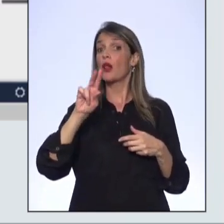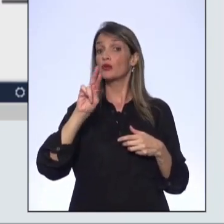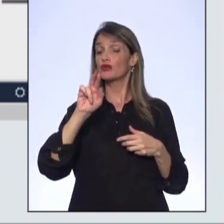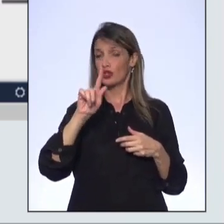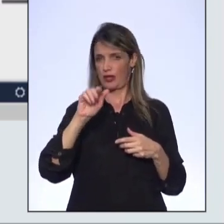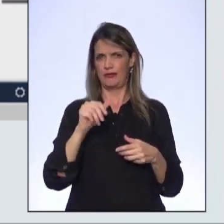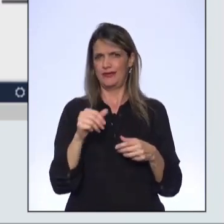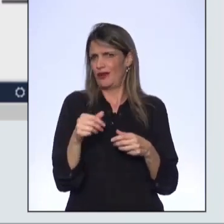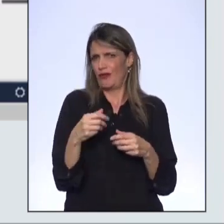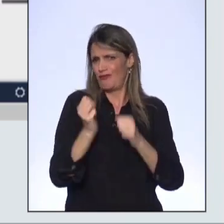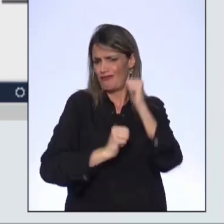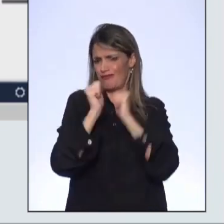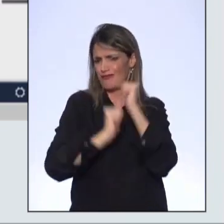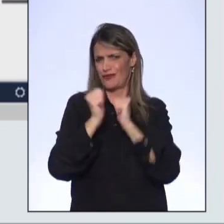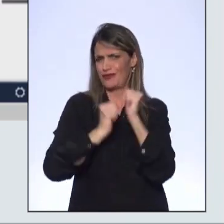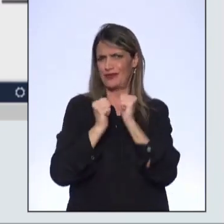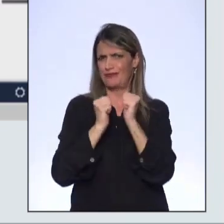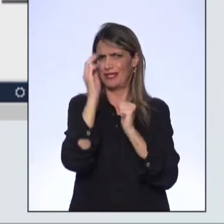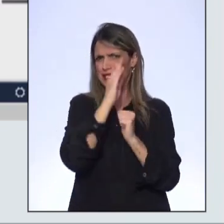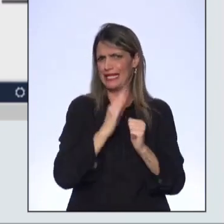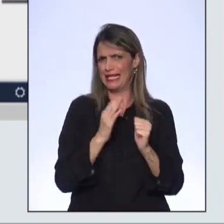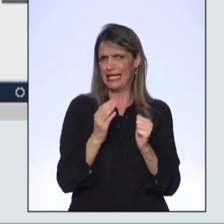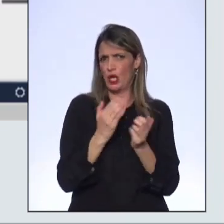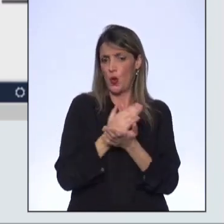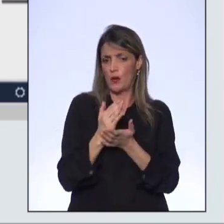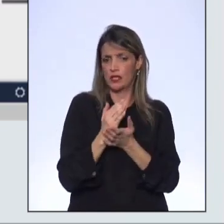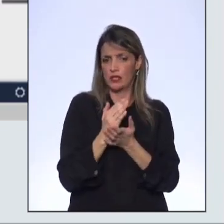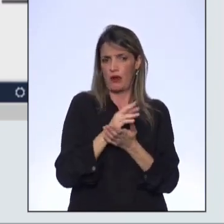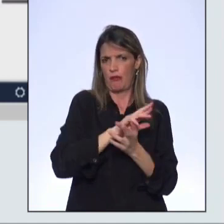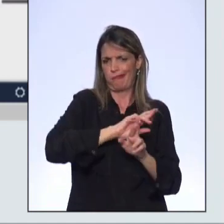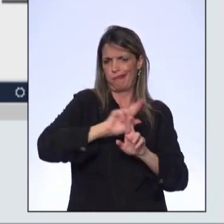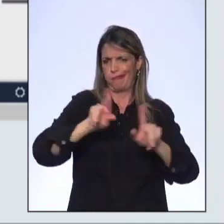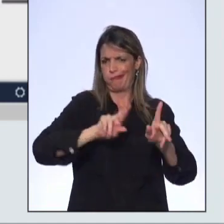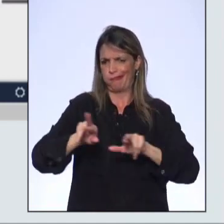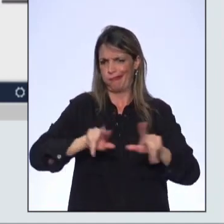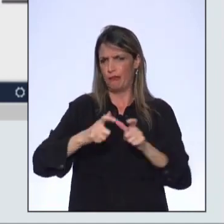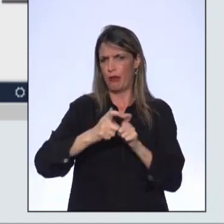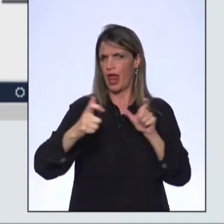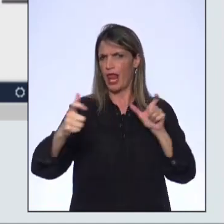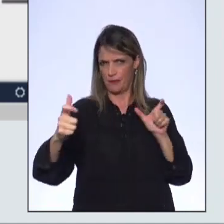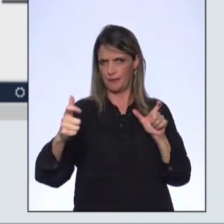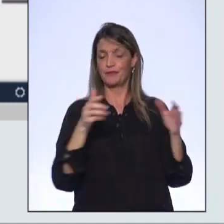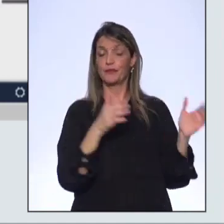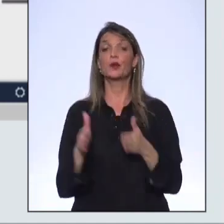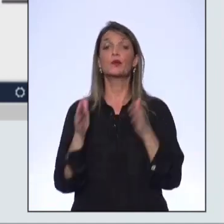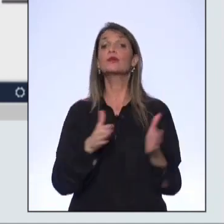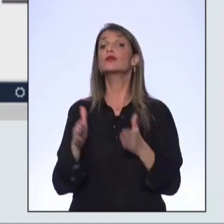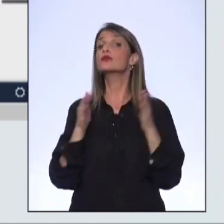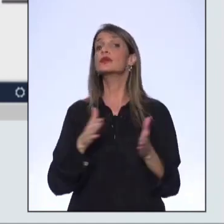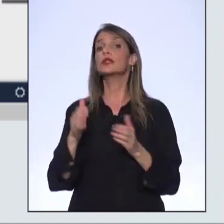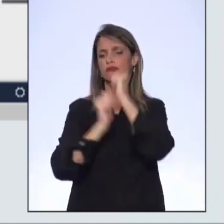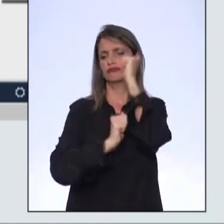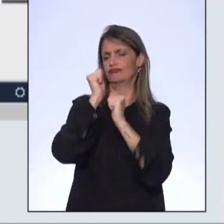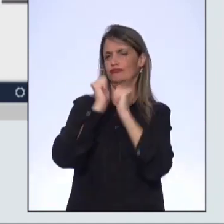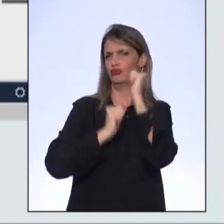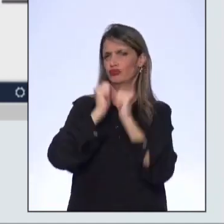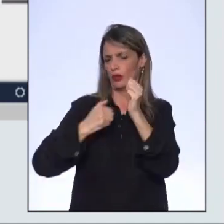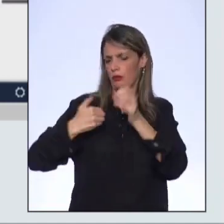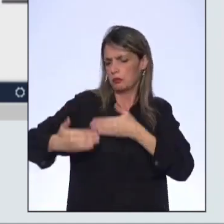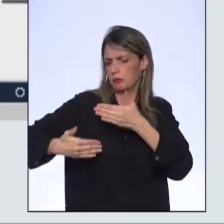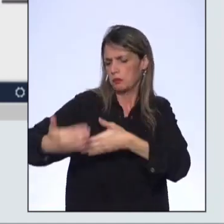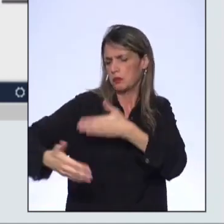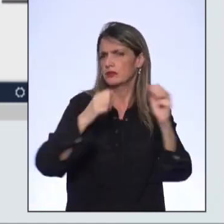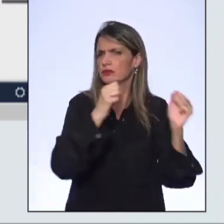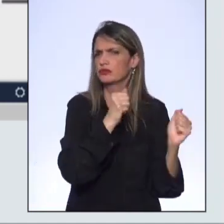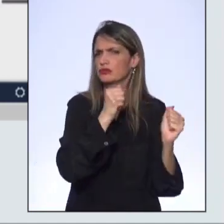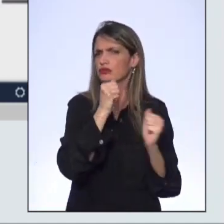a se diversificar e desenvolver. Preste atenção novamente. Esse processo de industrialização ocorrido no Brasil